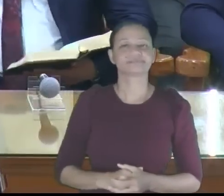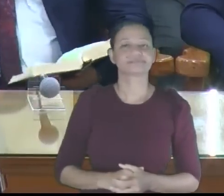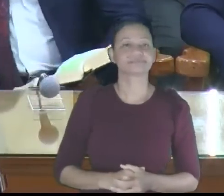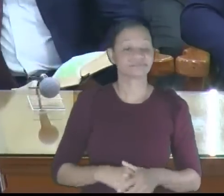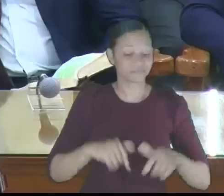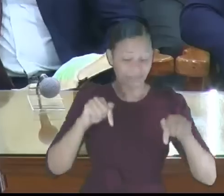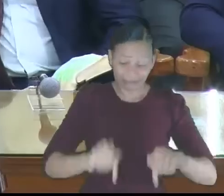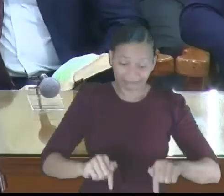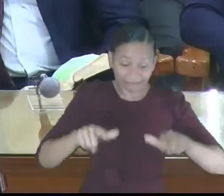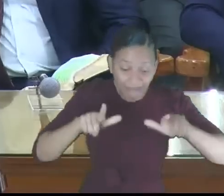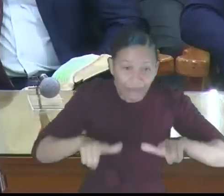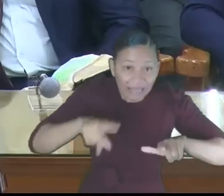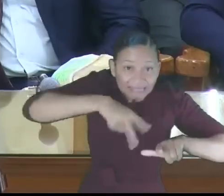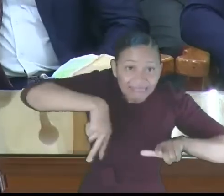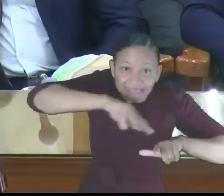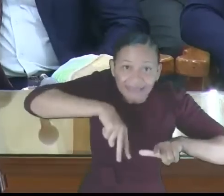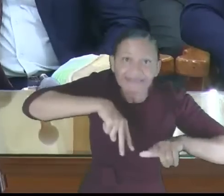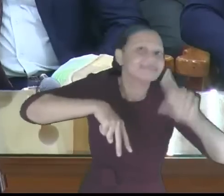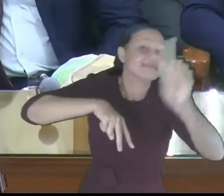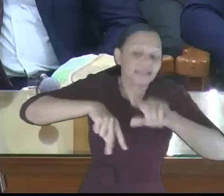Aqui não é dança, aqui é dor.